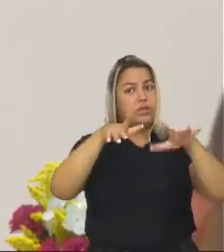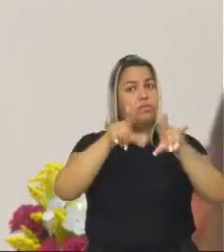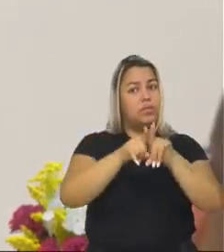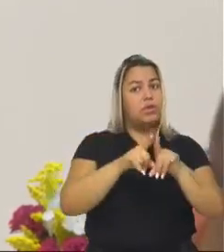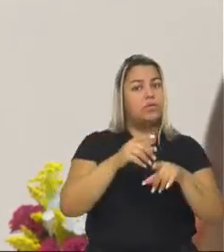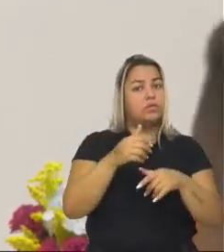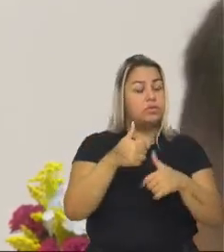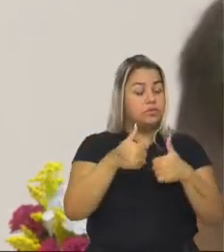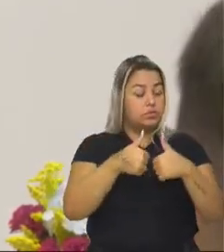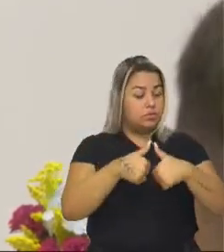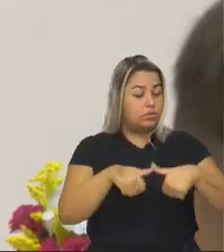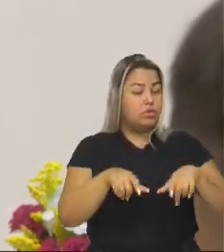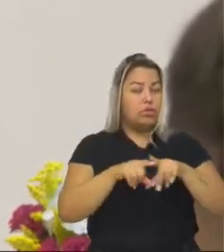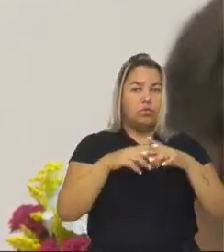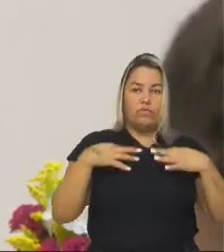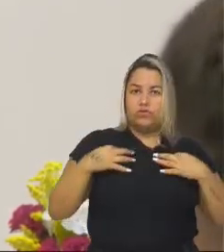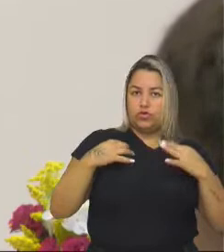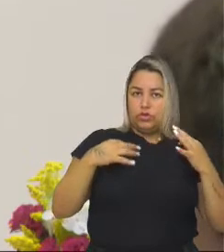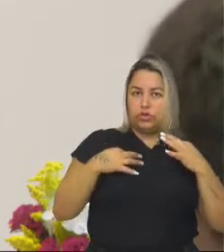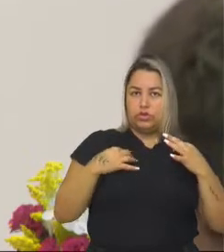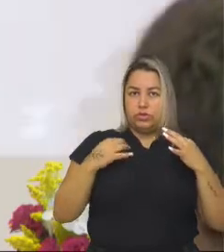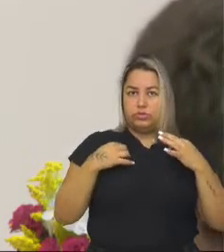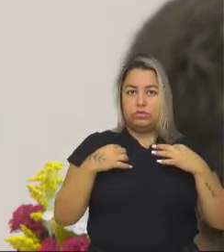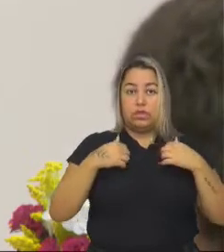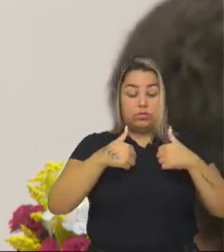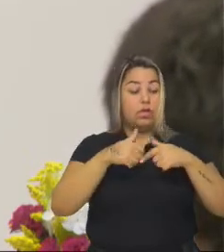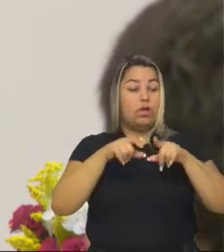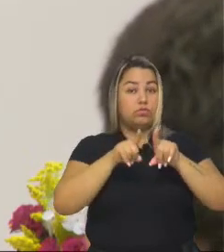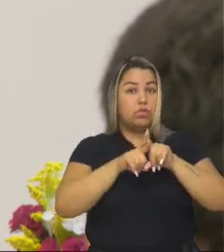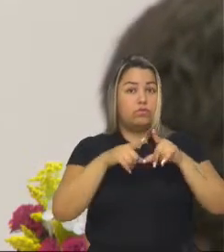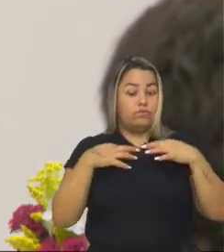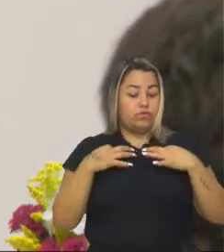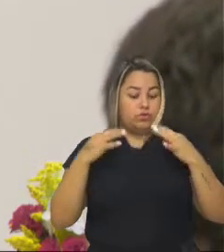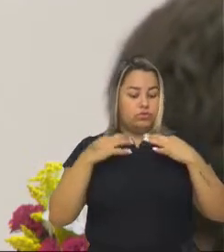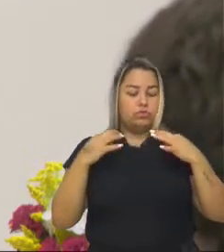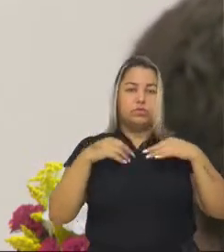com um vestido estampado com umas cores azul e verde.